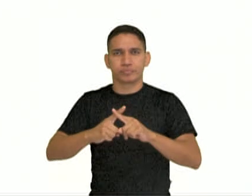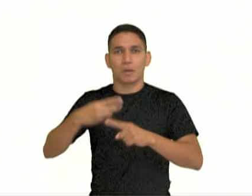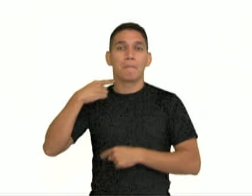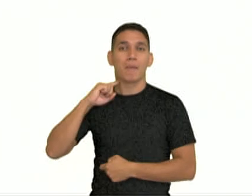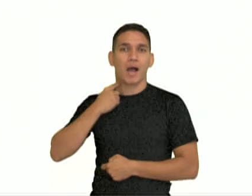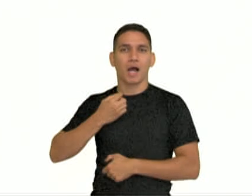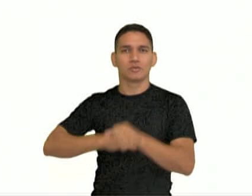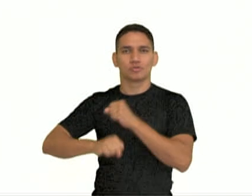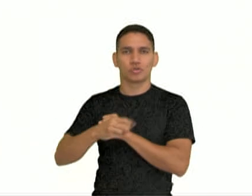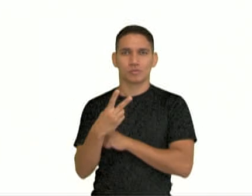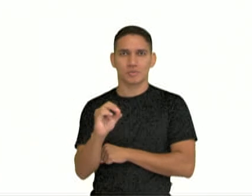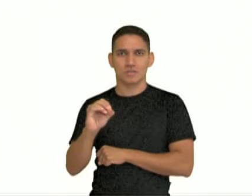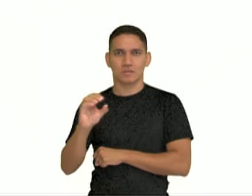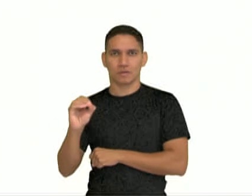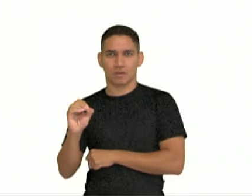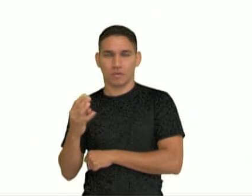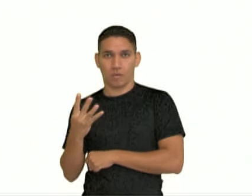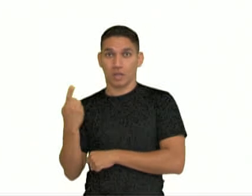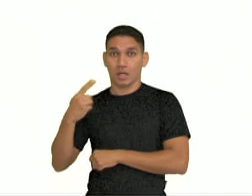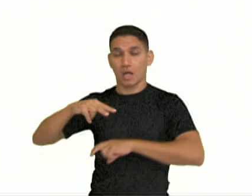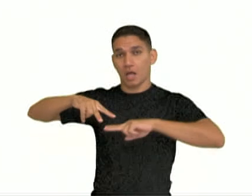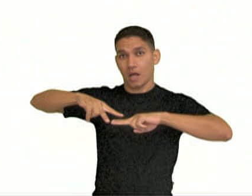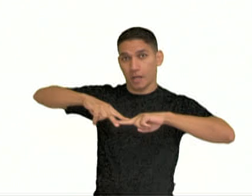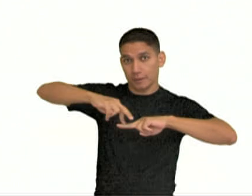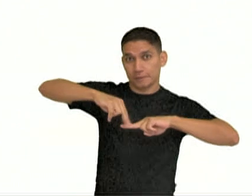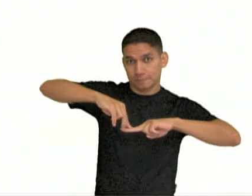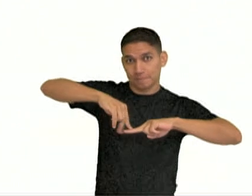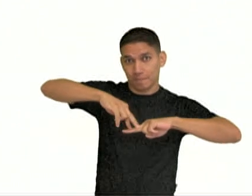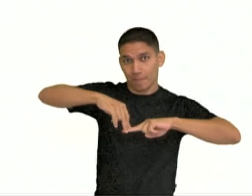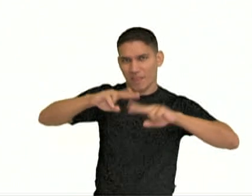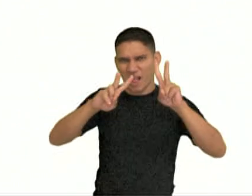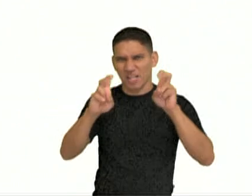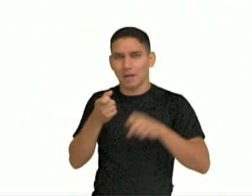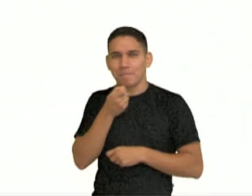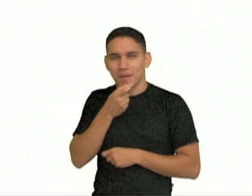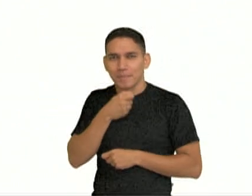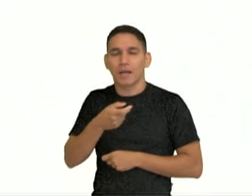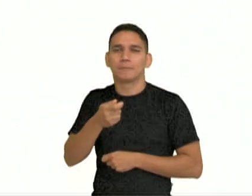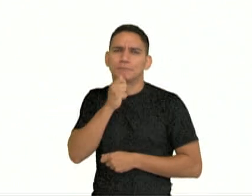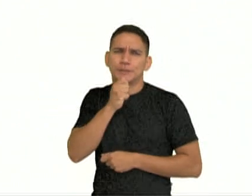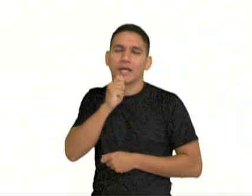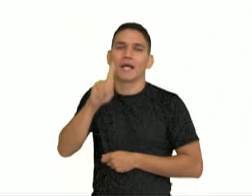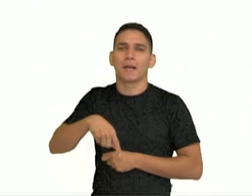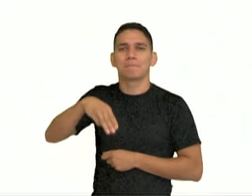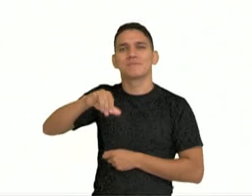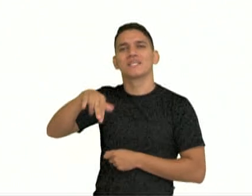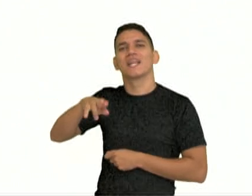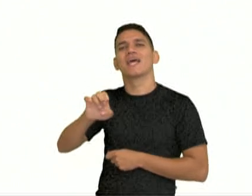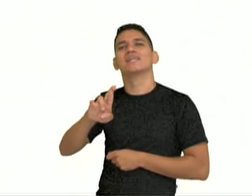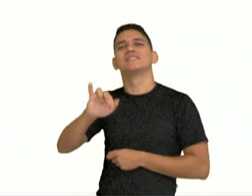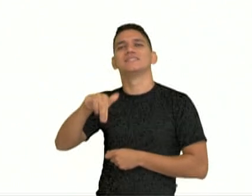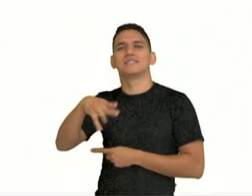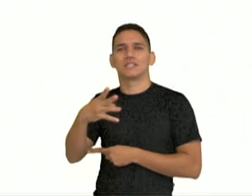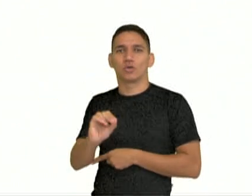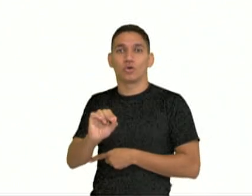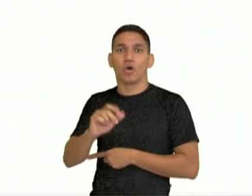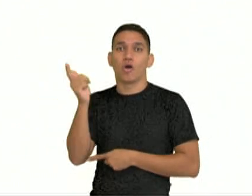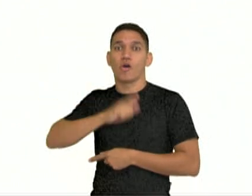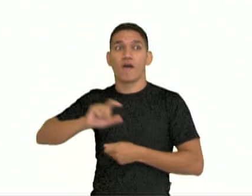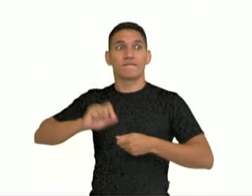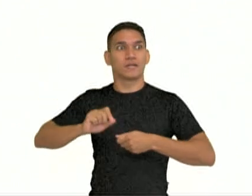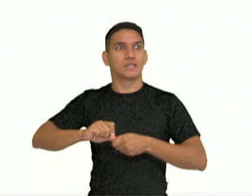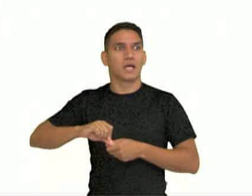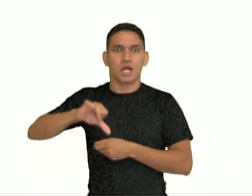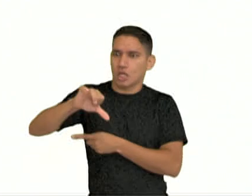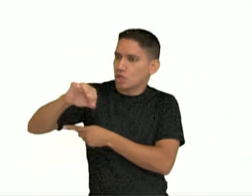skatista brasileiro Sandro Dias, apelidado Mineirinho, conseguiu realizar a manobra denominada 900, na